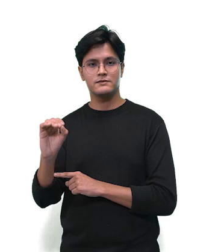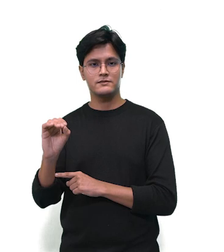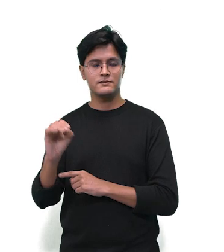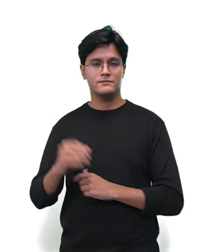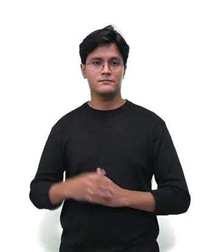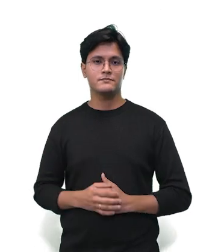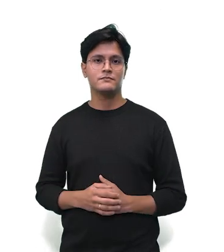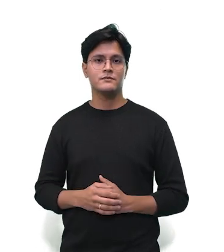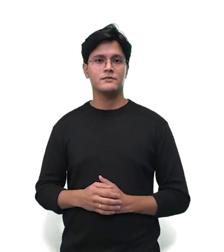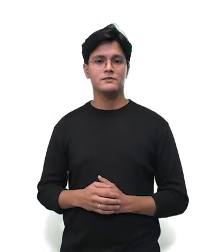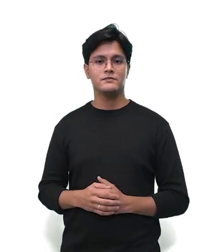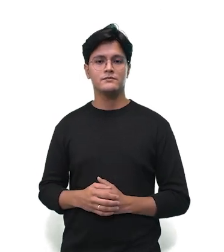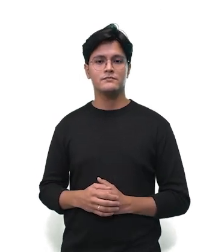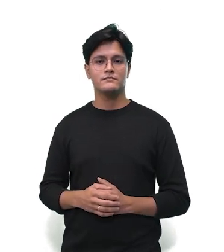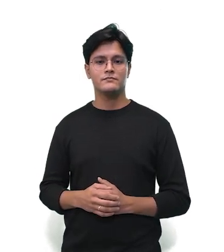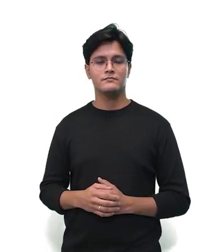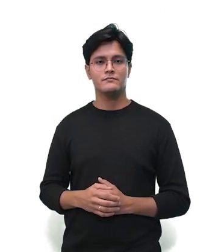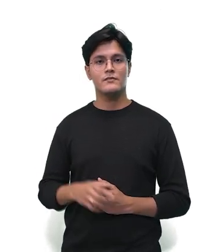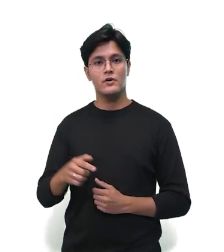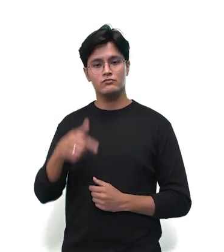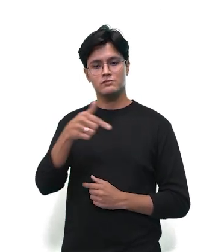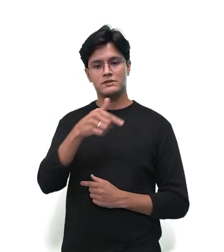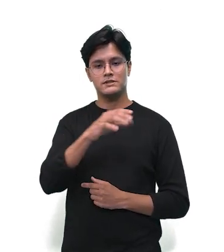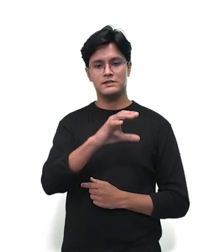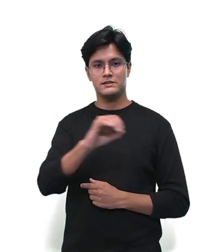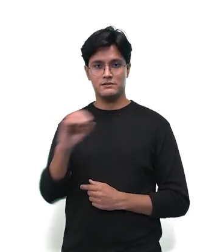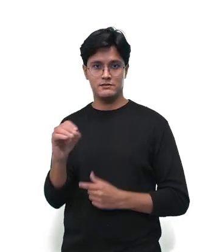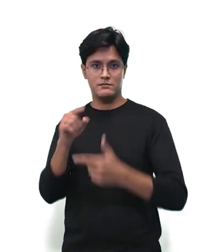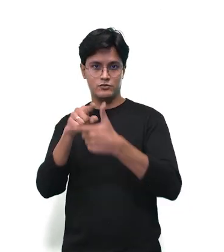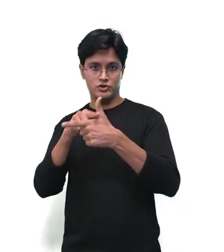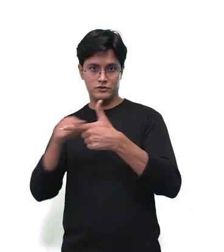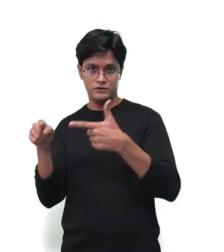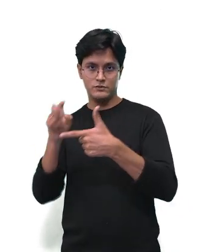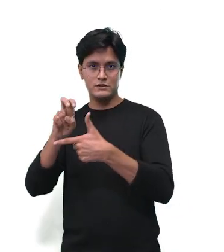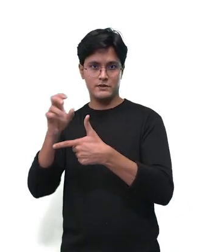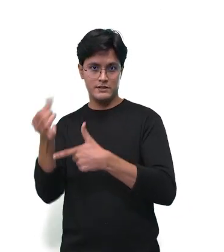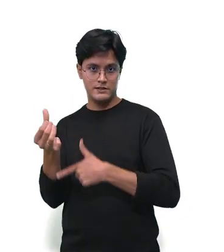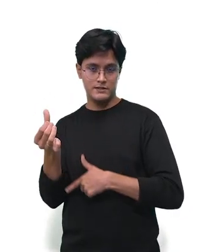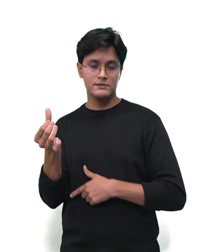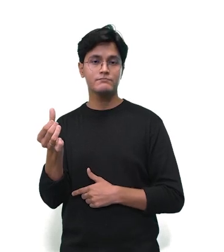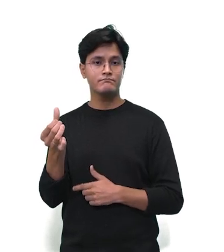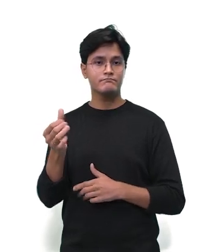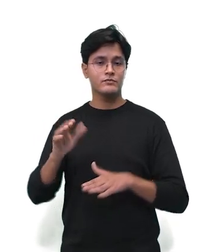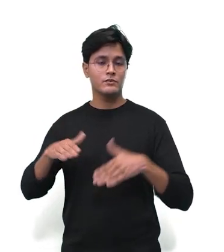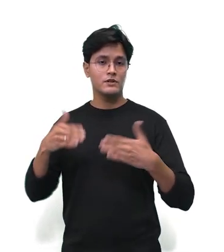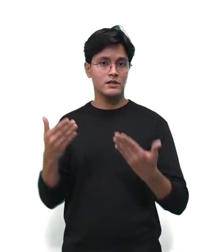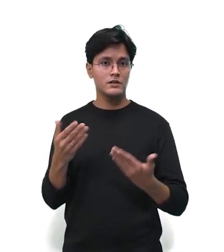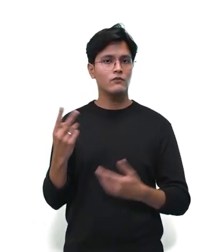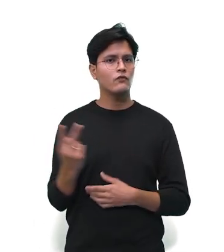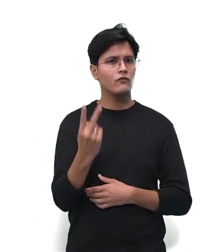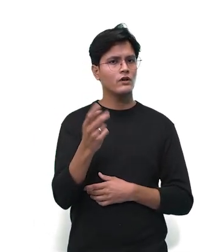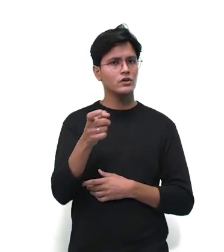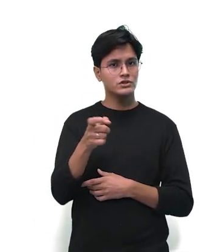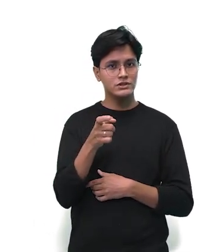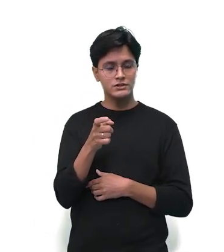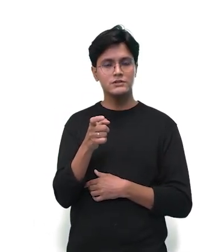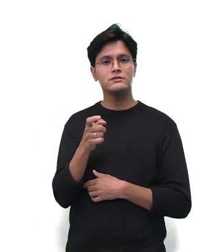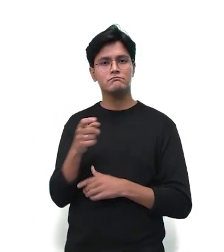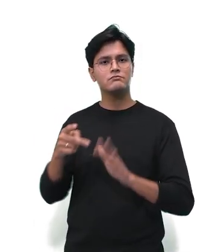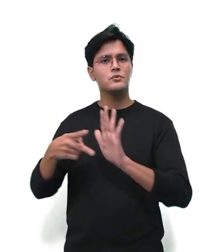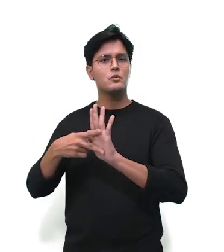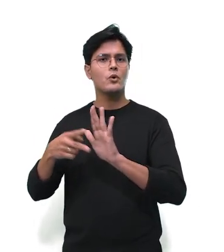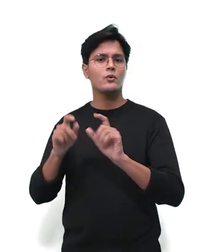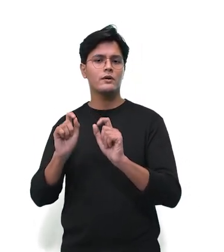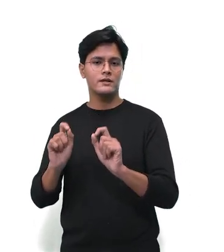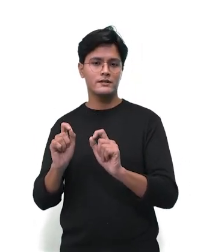e dividir esse valor por 56. Então, o valor de x aqui, nesse caso,